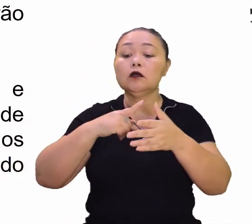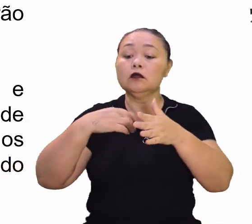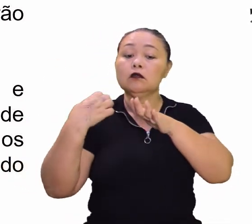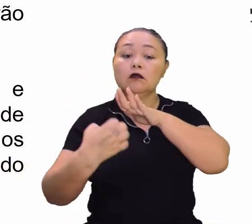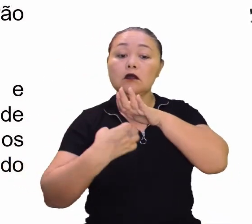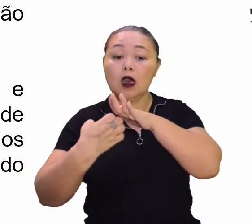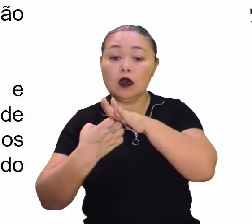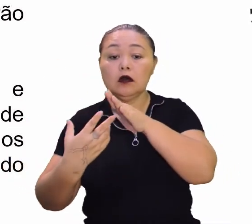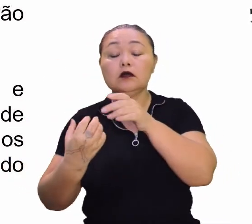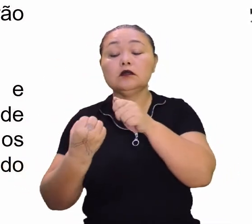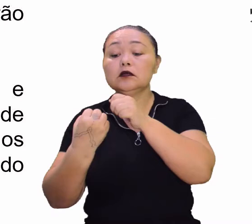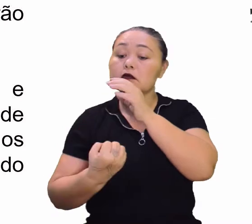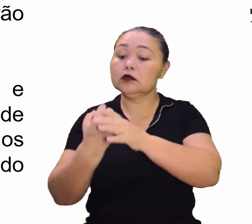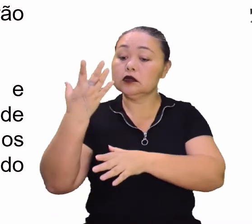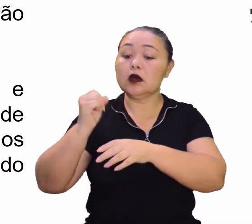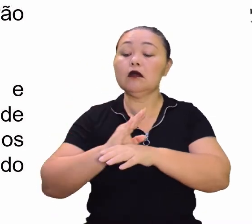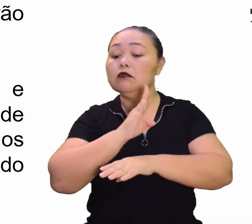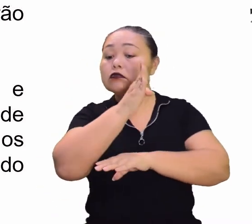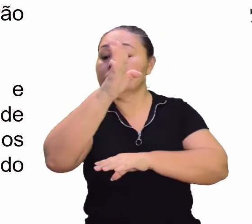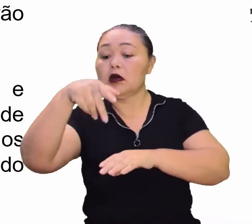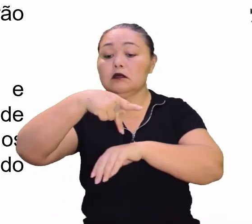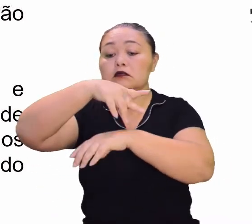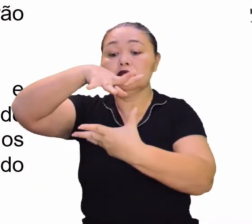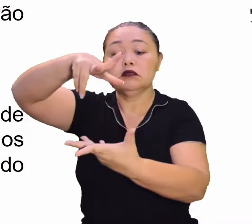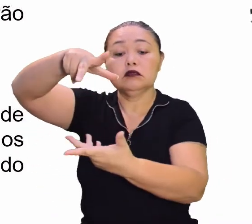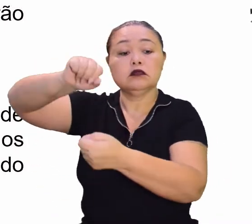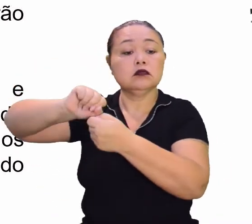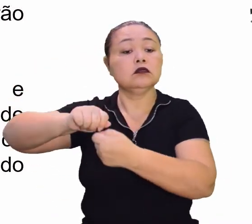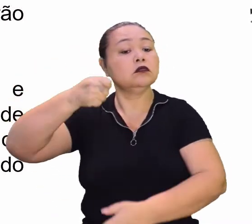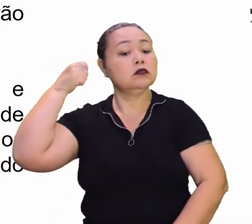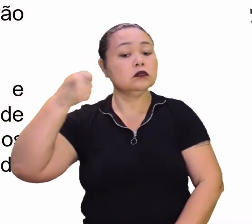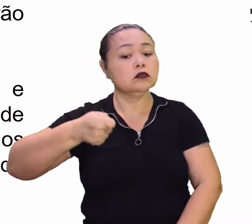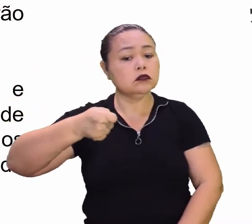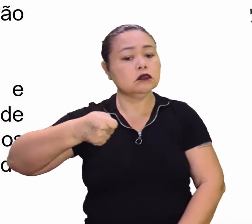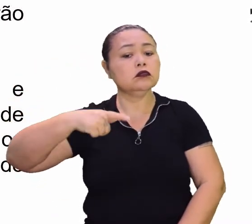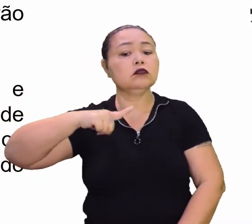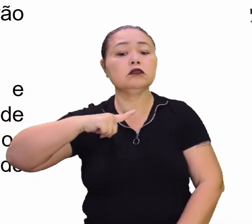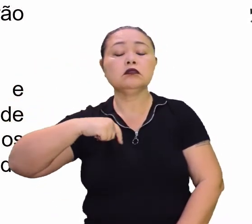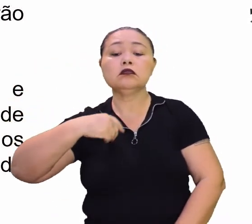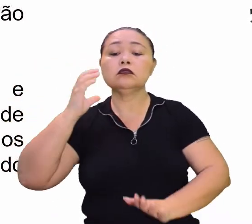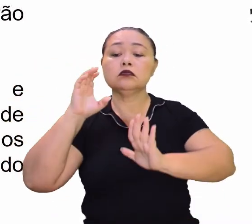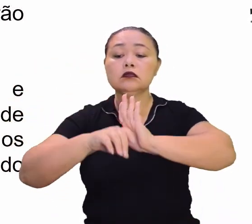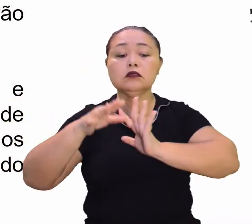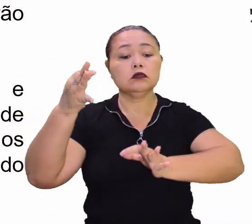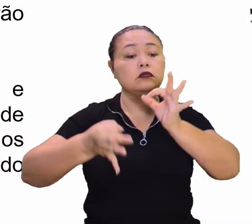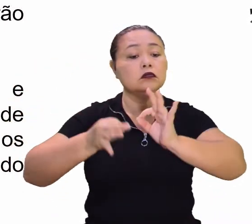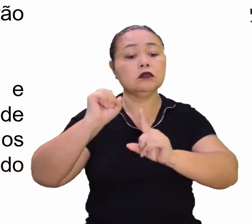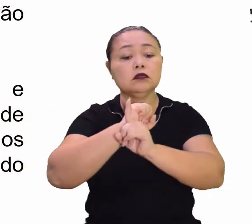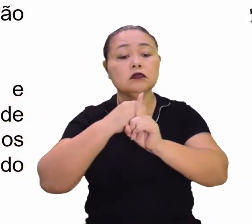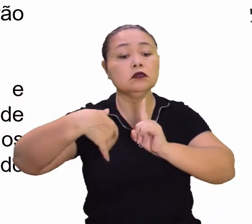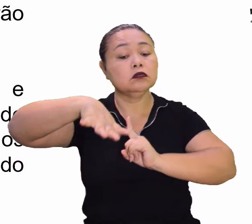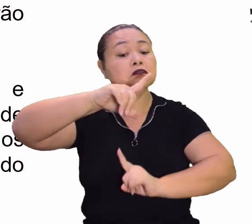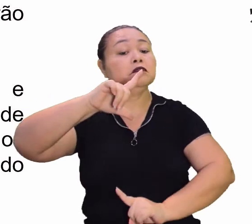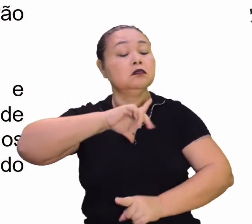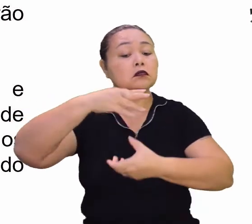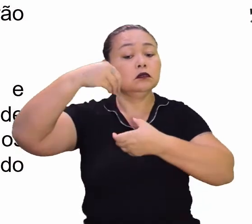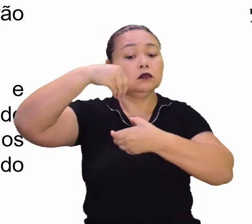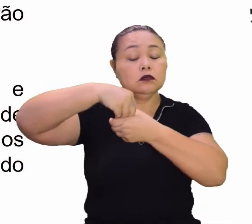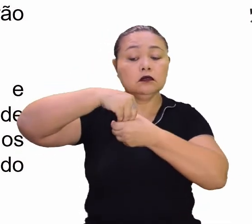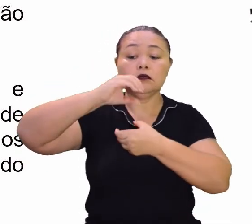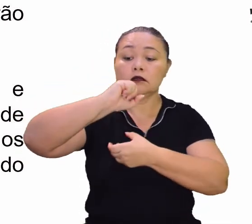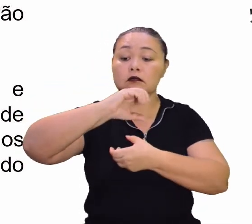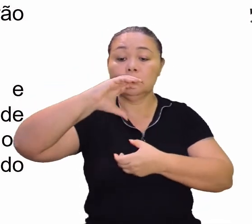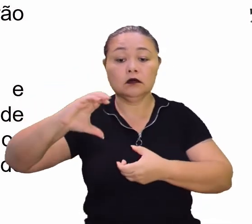alemã espalhadas pelo mundo. D. Está sendo obrigada a rever os conceitos de justiça social existentes na